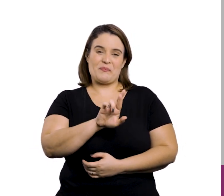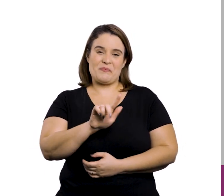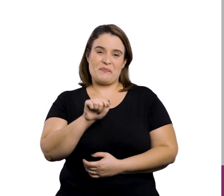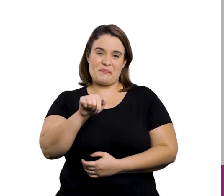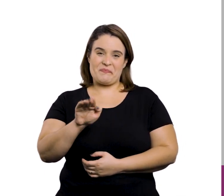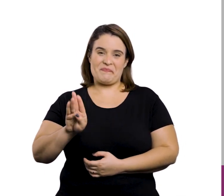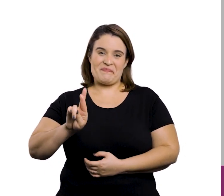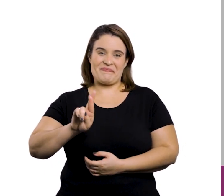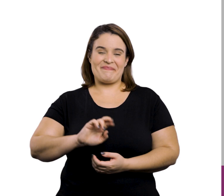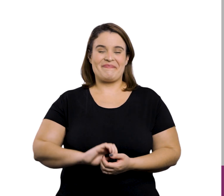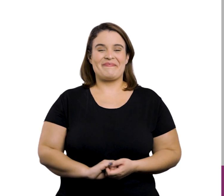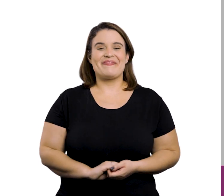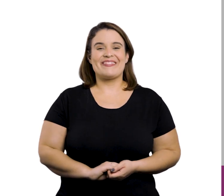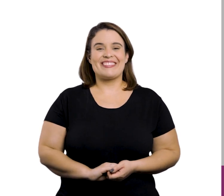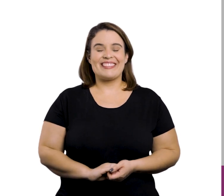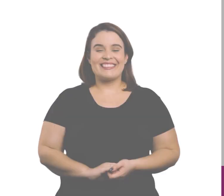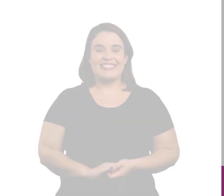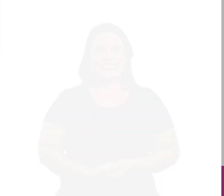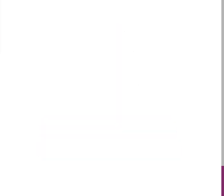aberta.org.br.